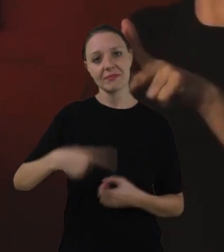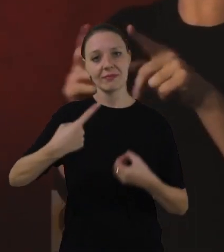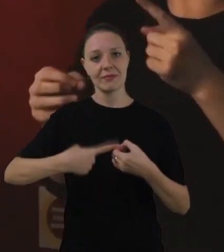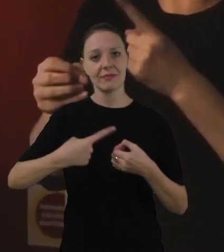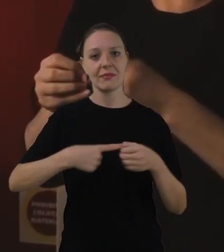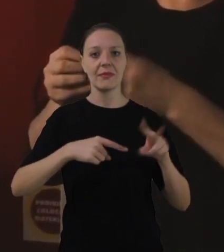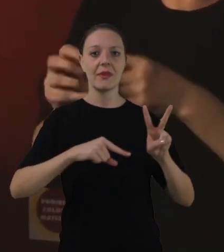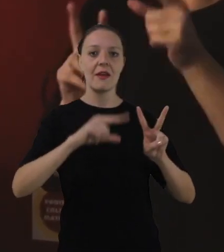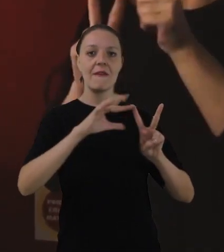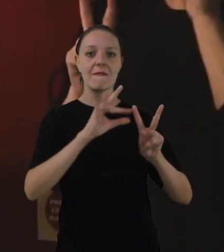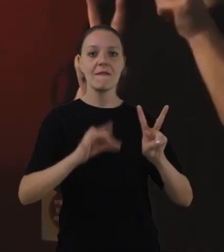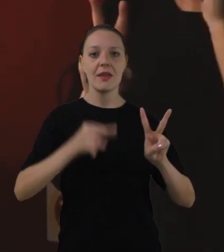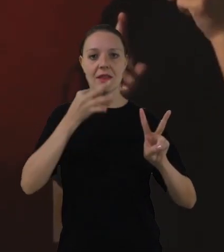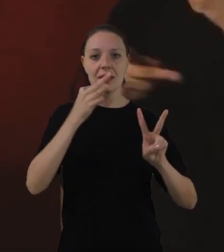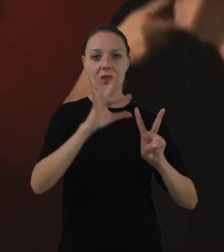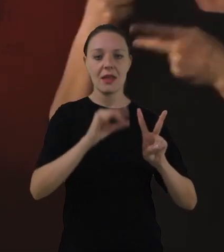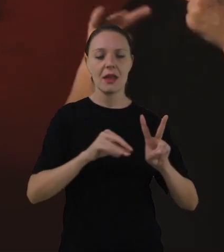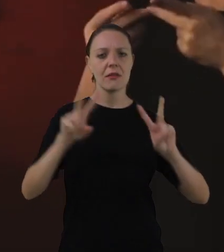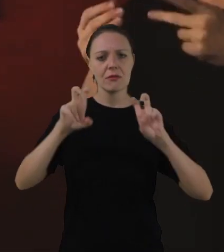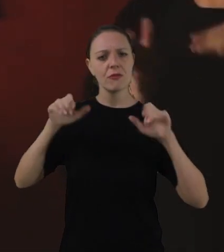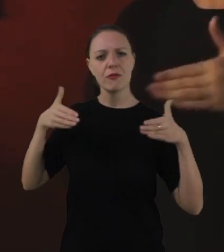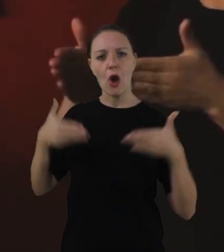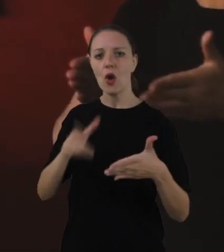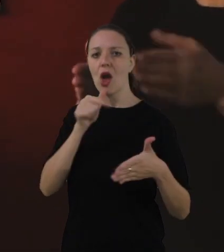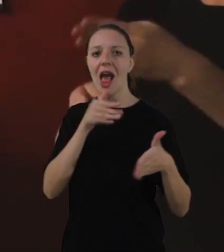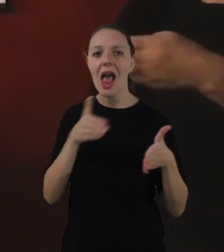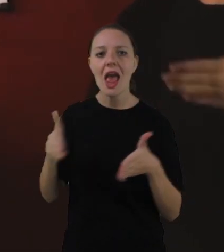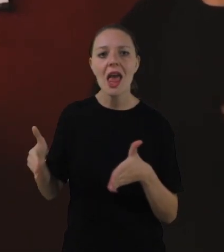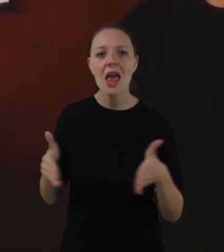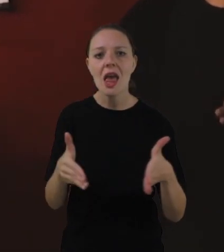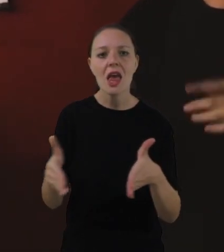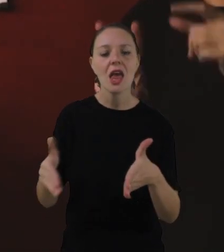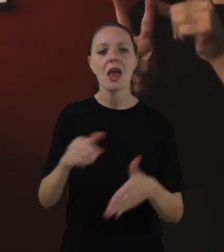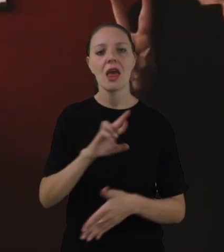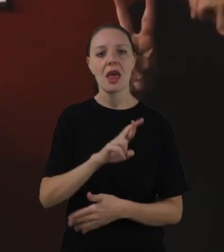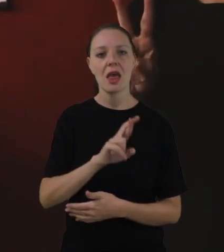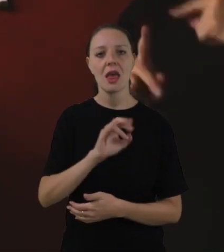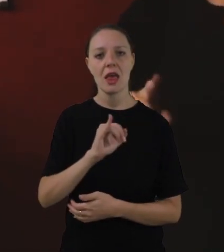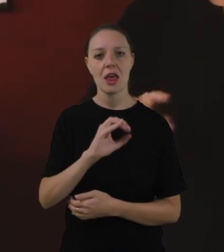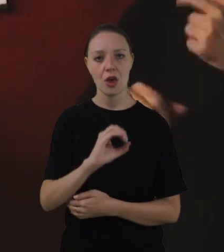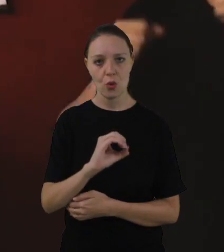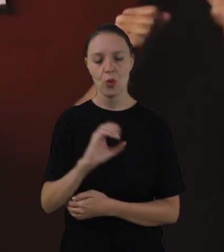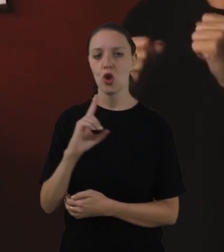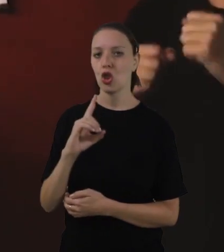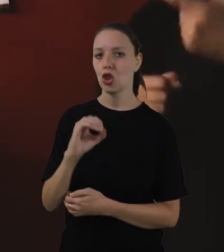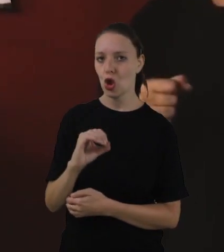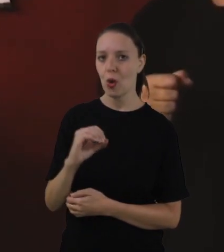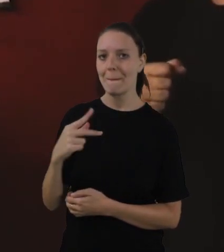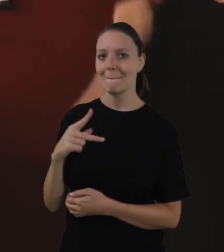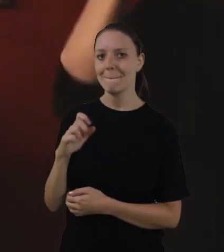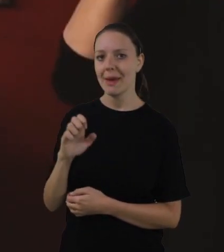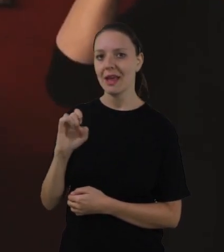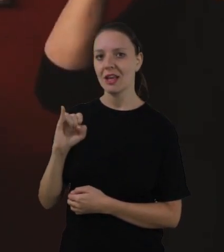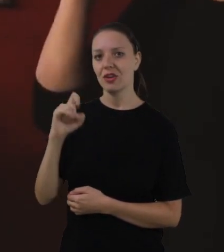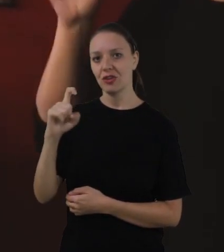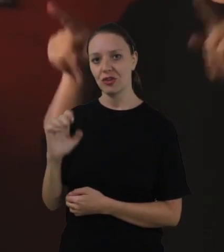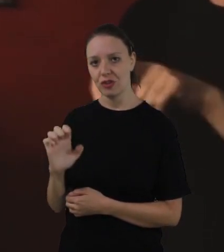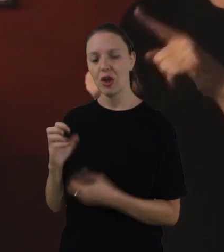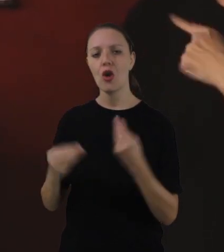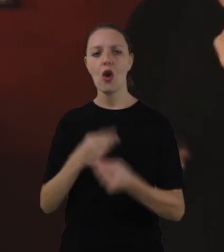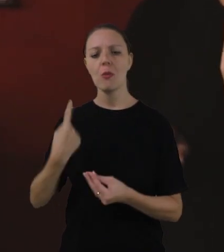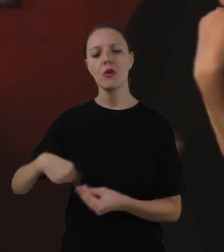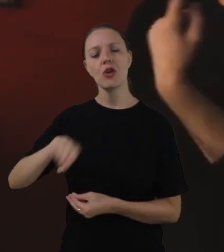fala sobre a conservação do Rio do Peixe e como nós podemos atuar numa consciência ampliada,